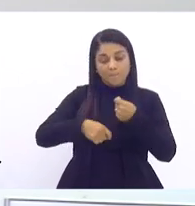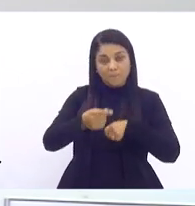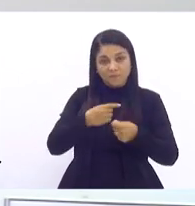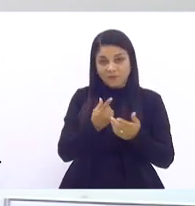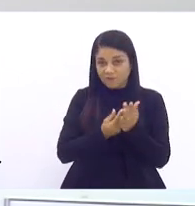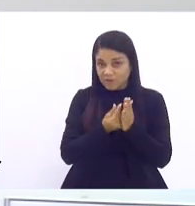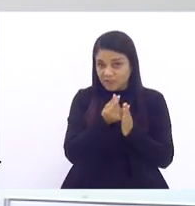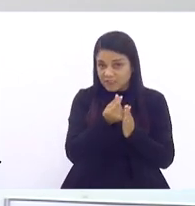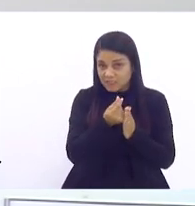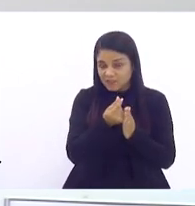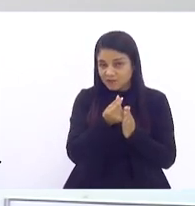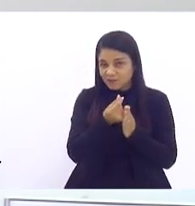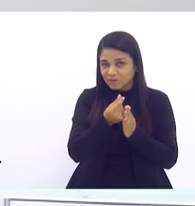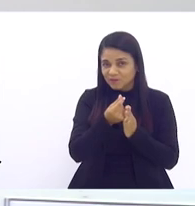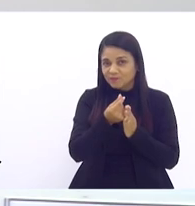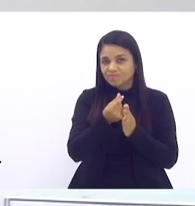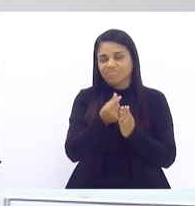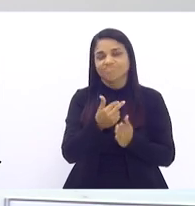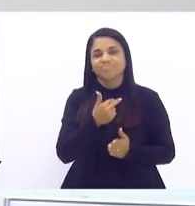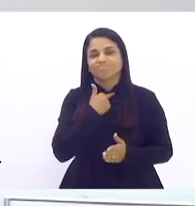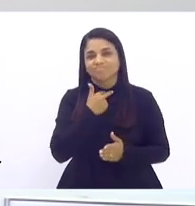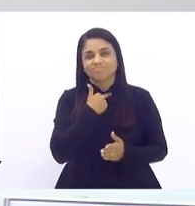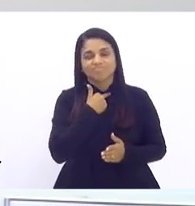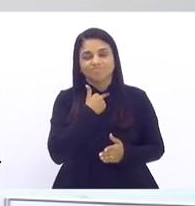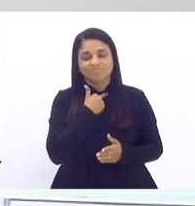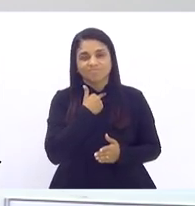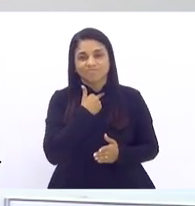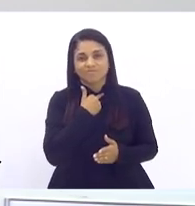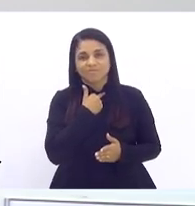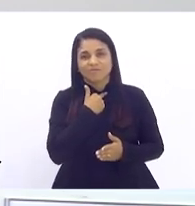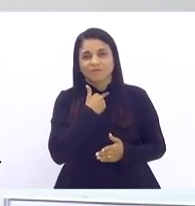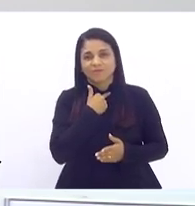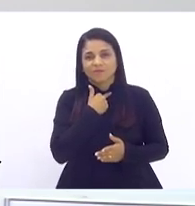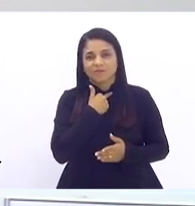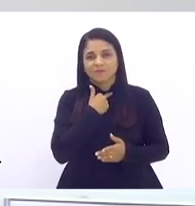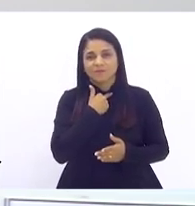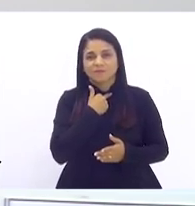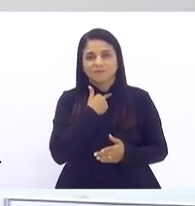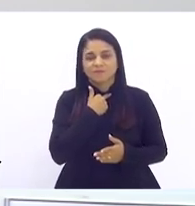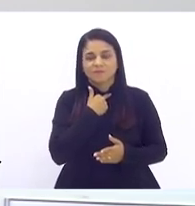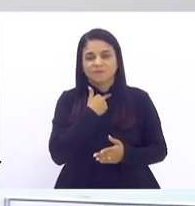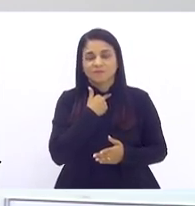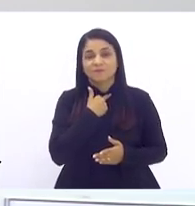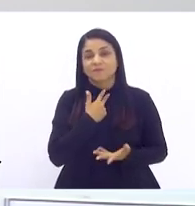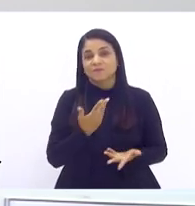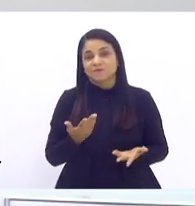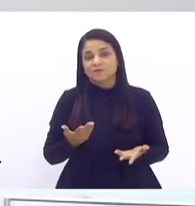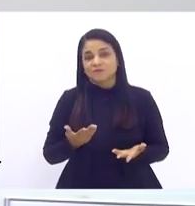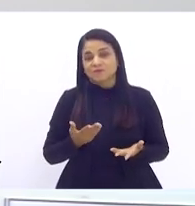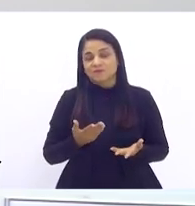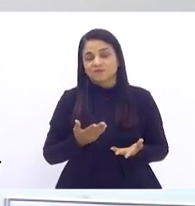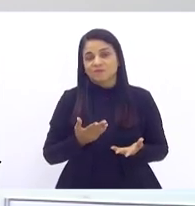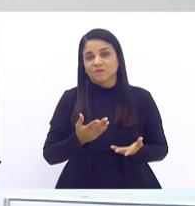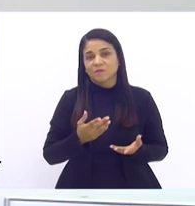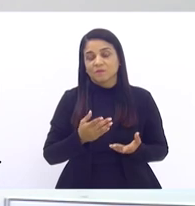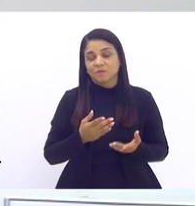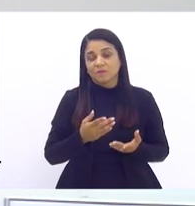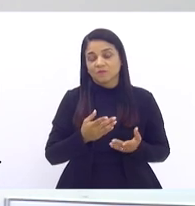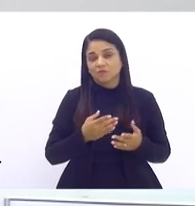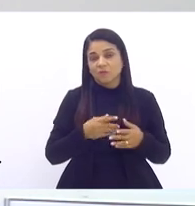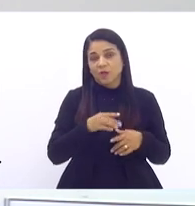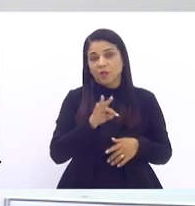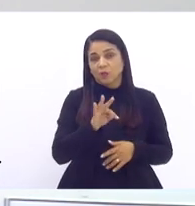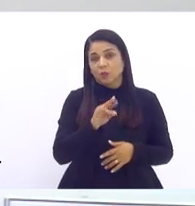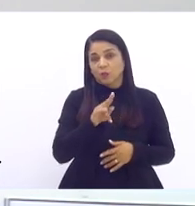Então nós não podemos tirar né Por um lado se libertar de uma tutela